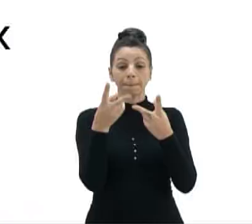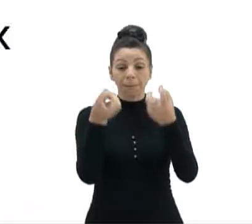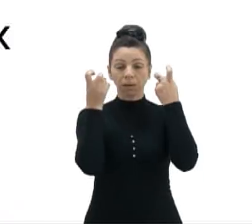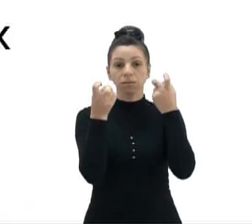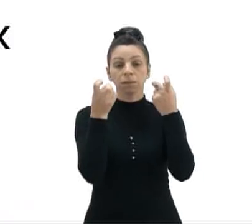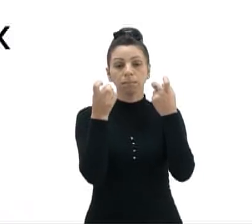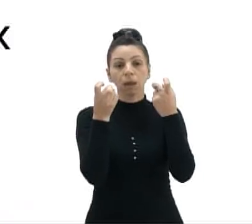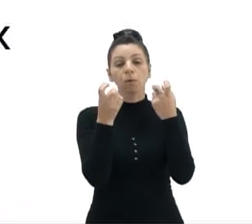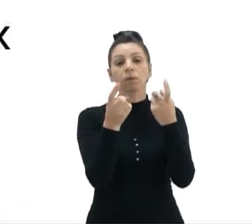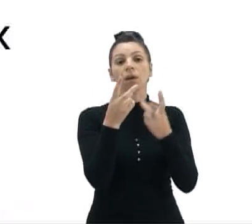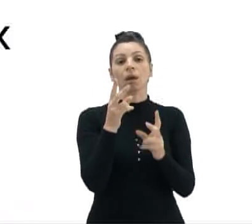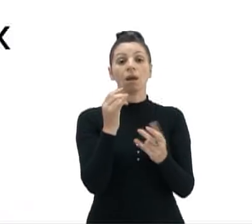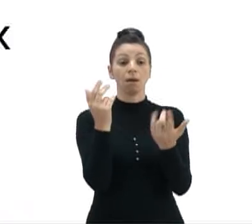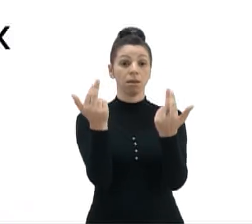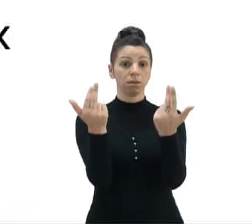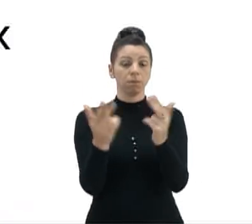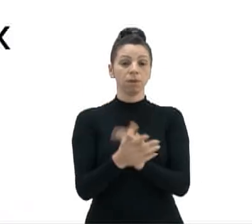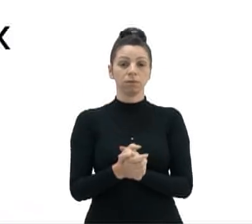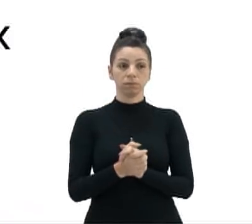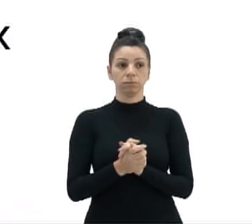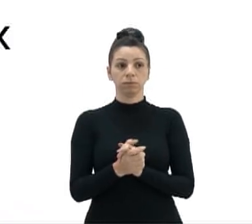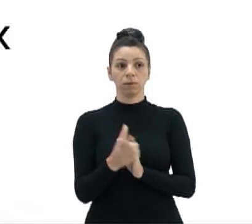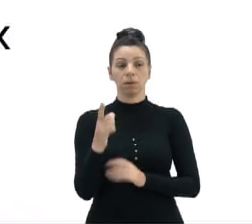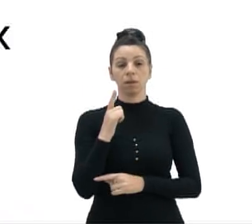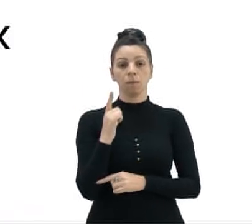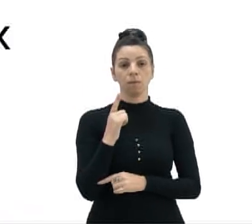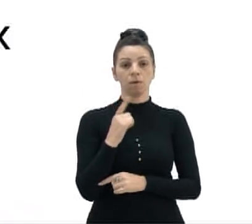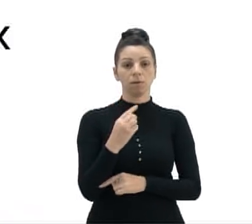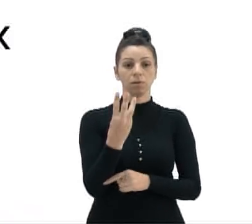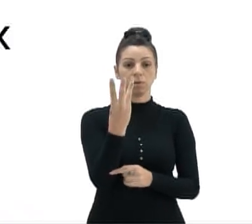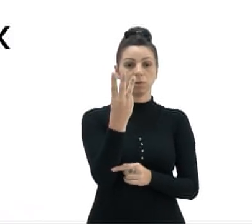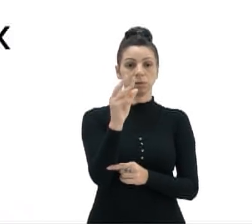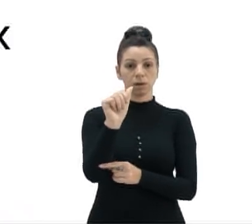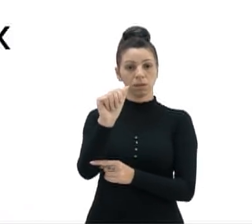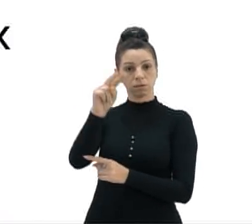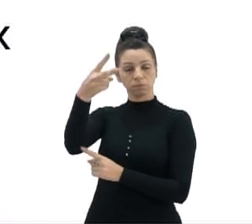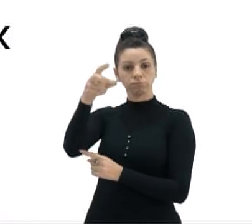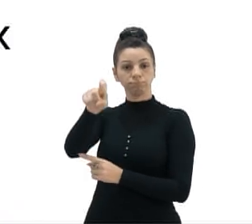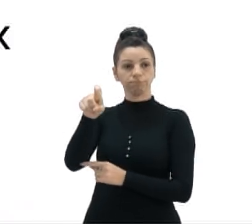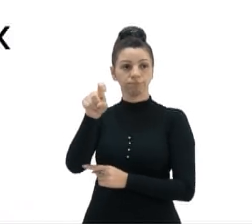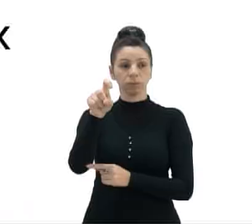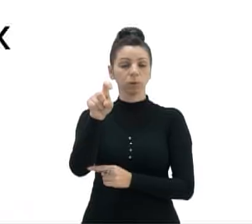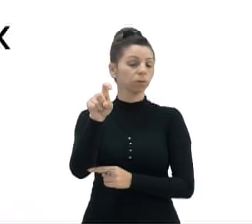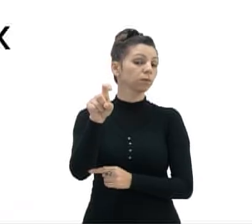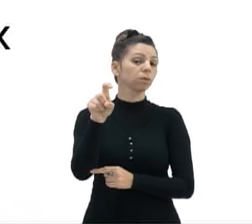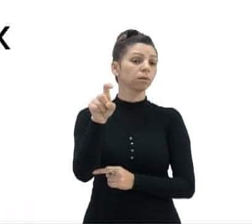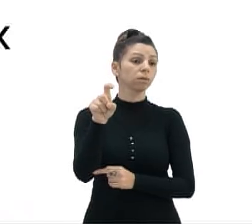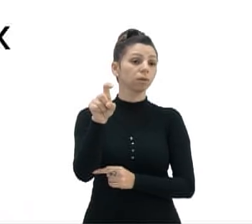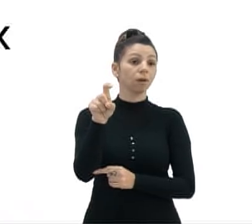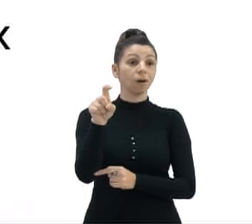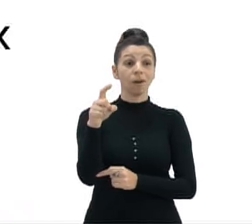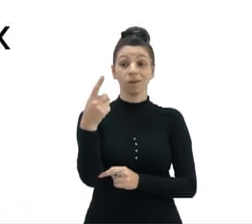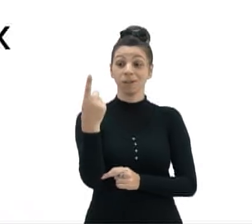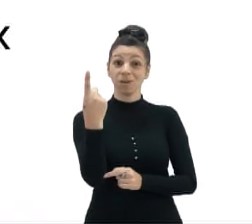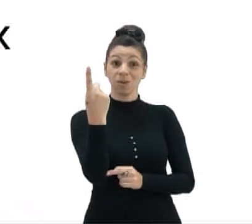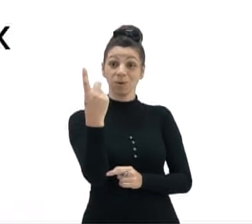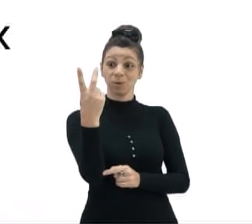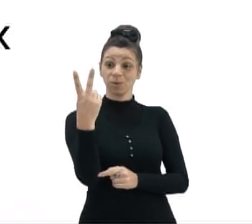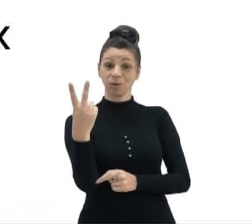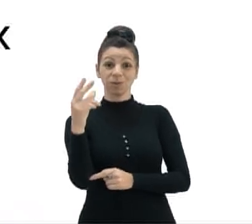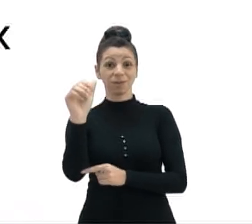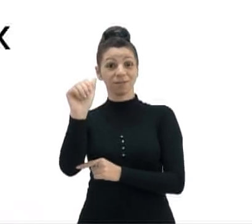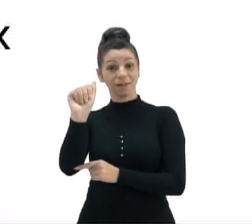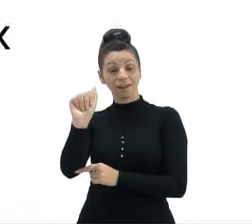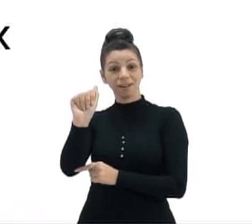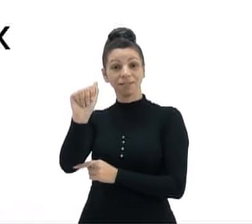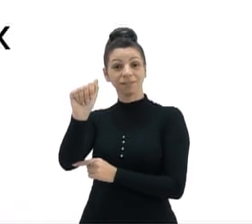tenho 3a ao quadrado x. Aonde que eu tenho outro que seja a ao quadrado x? Aqui, ó, 12a